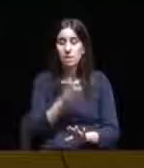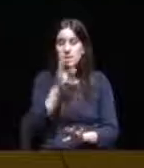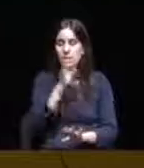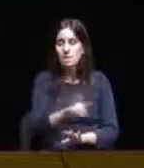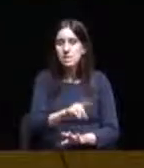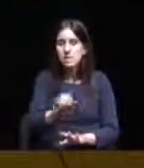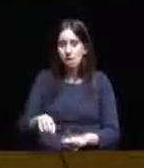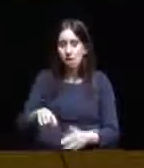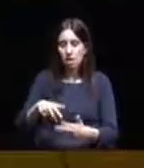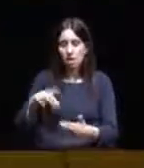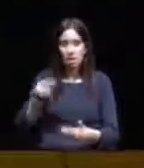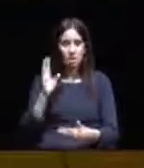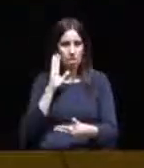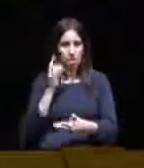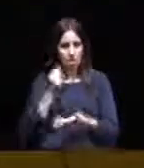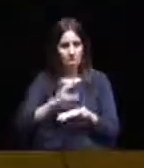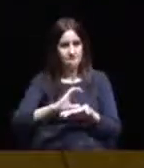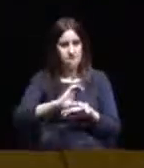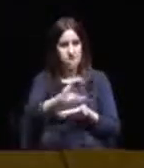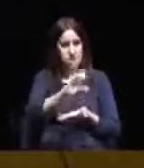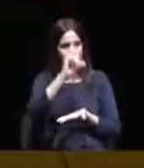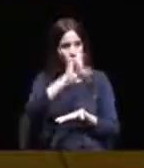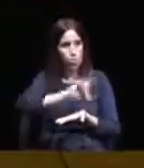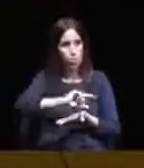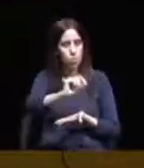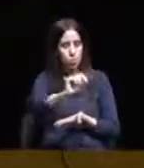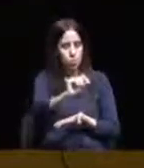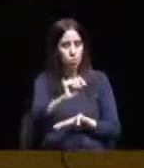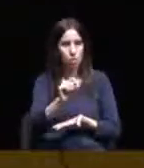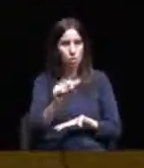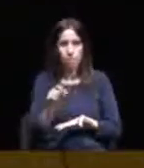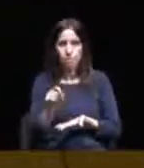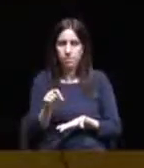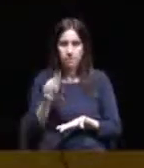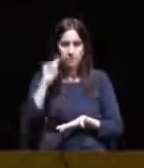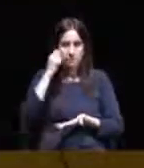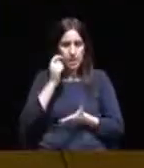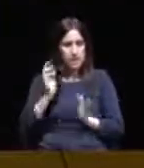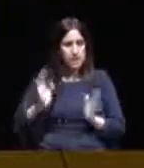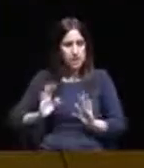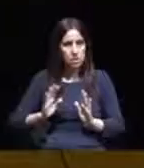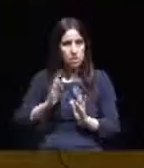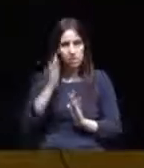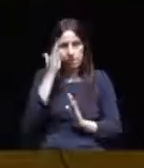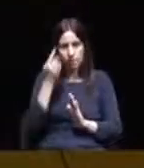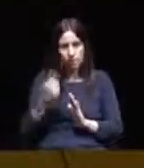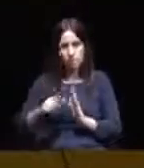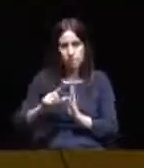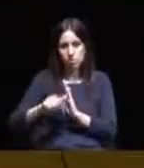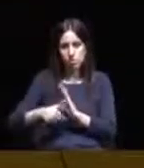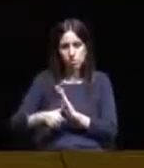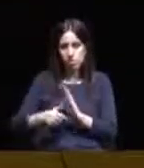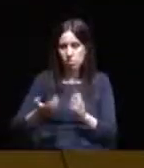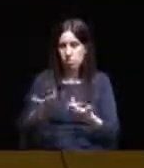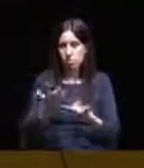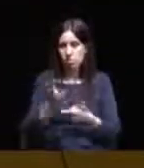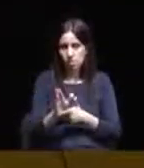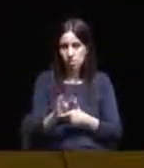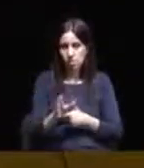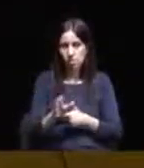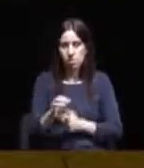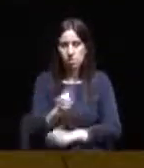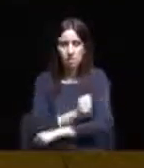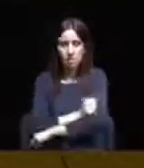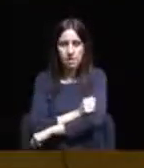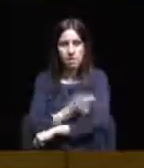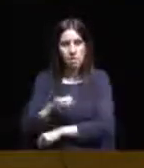de a Câmara ter de pagar uma quantia bastante mais elevada, o que não poderá pôr em causa o que está previsto neste projeto, nomeadamente a